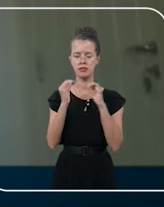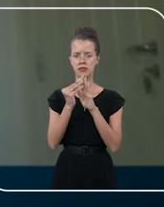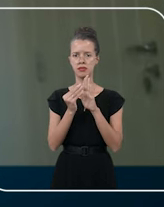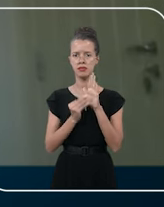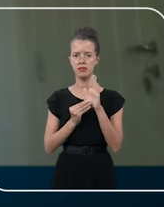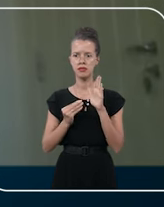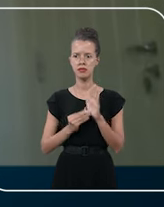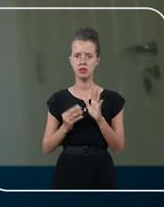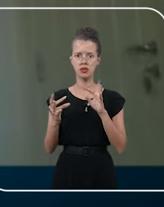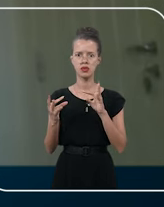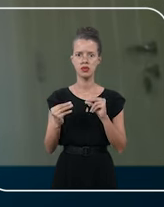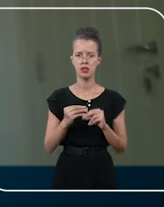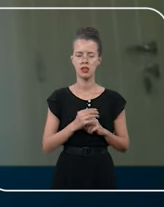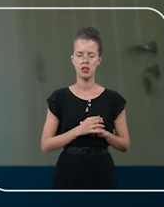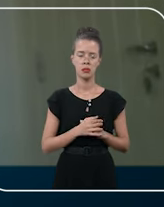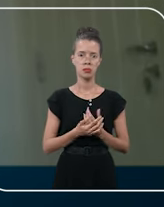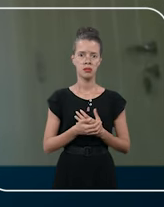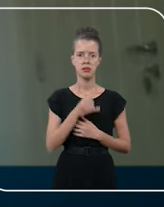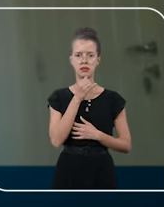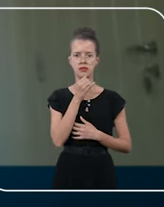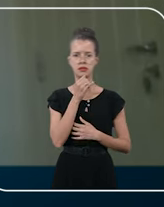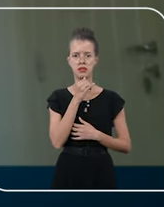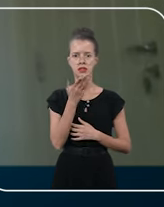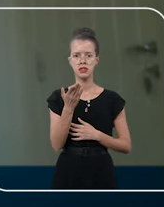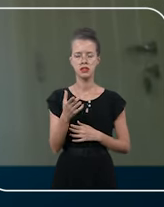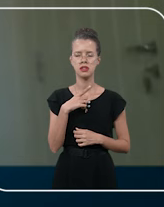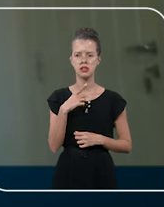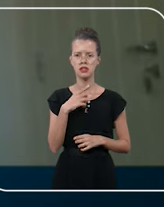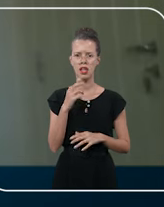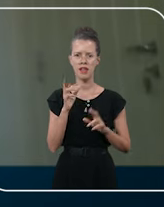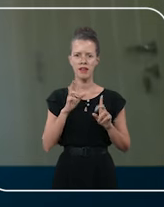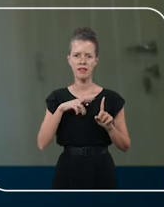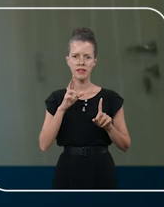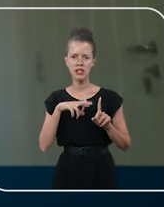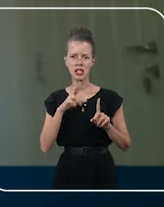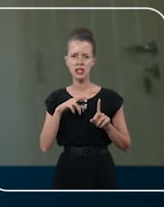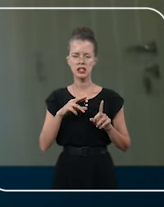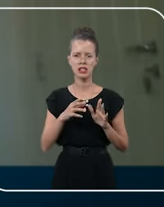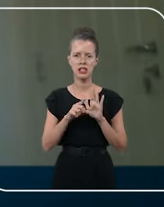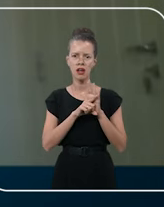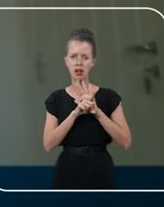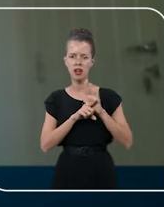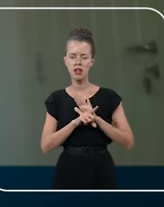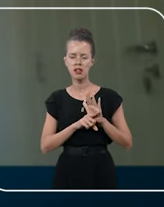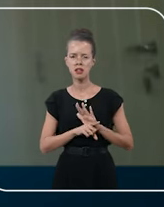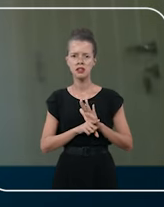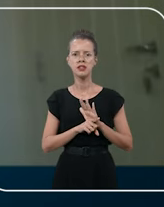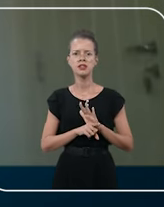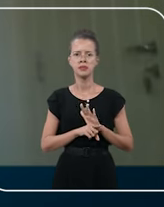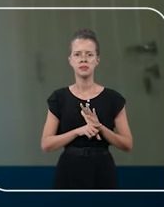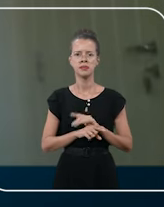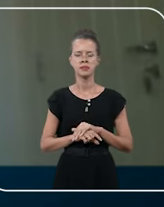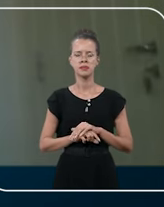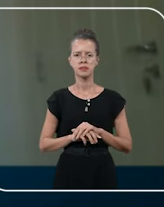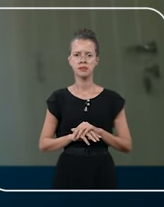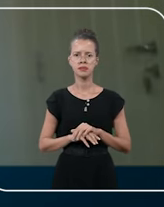Então, essa fiscalização, esses critérios na hora de